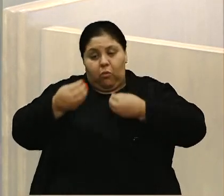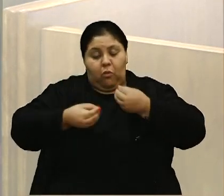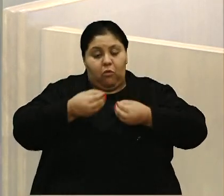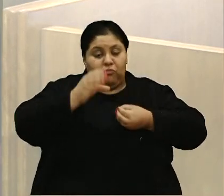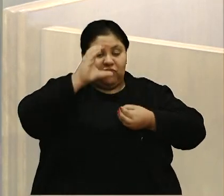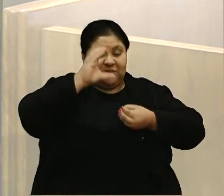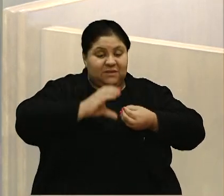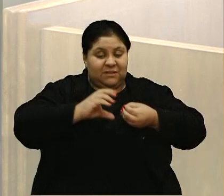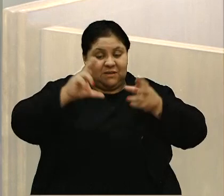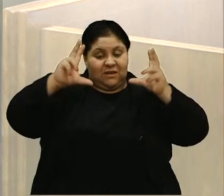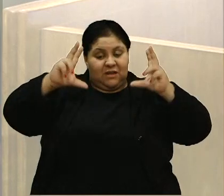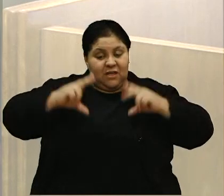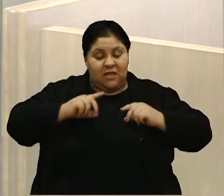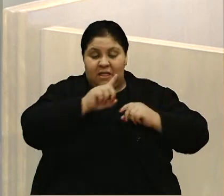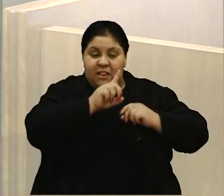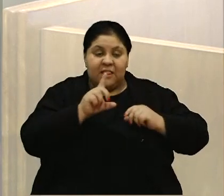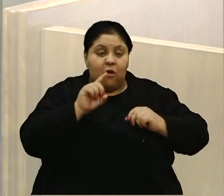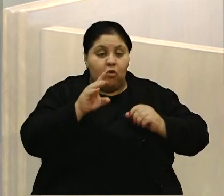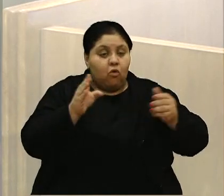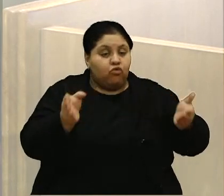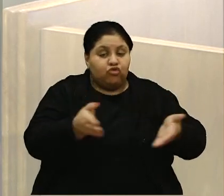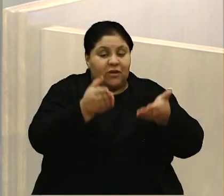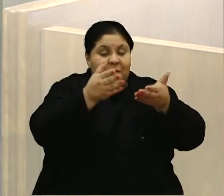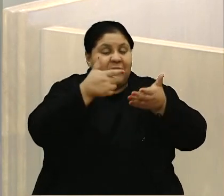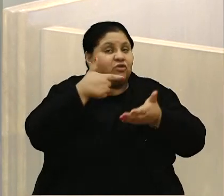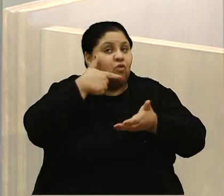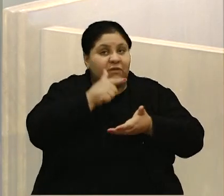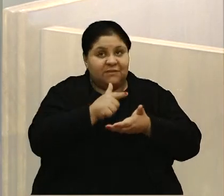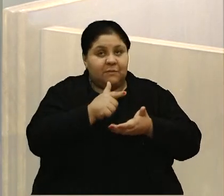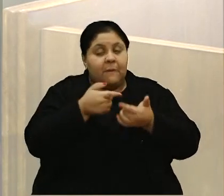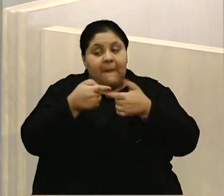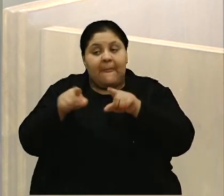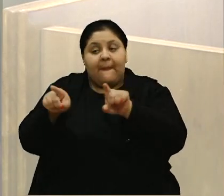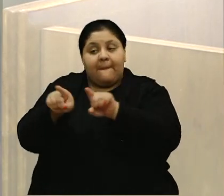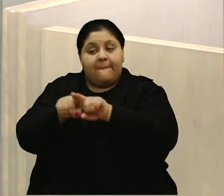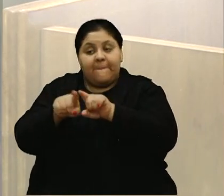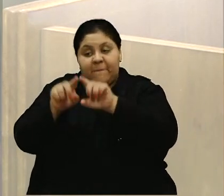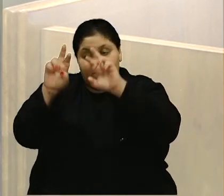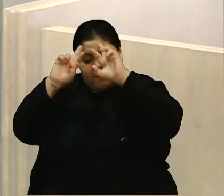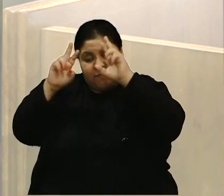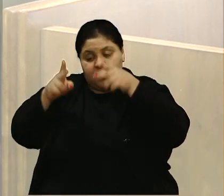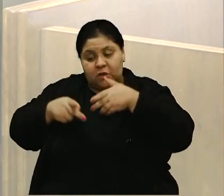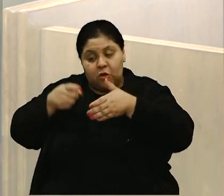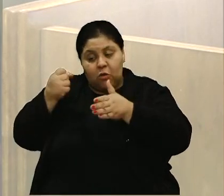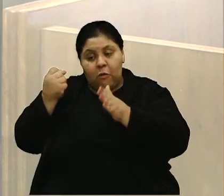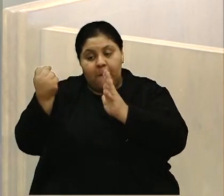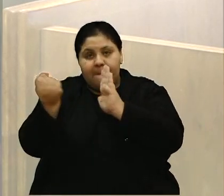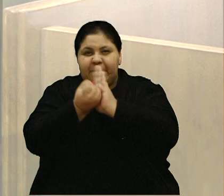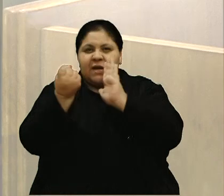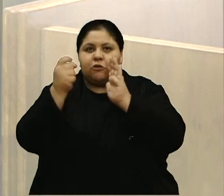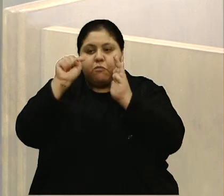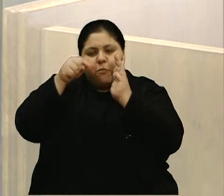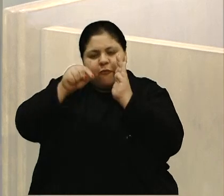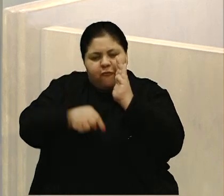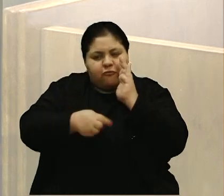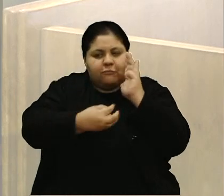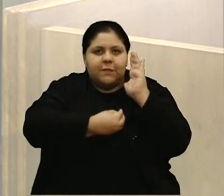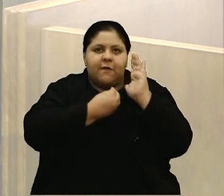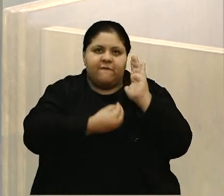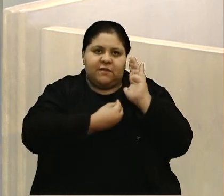emérita, estamos não apenas celebrando suas conquistas, mas também reconhecendo o impacto profundo que ela teve em nossas